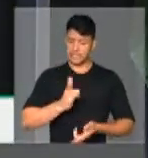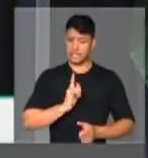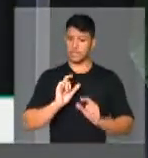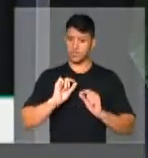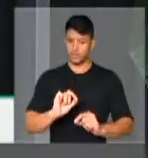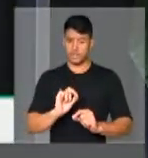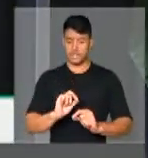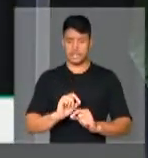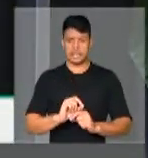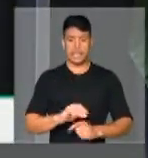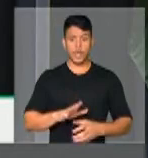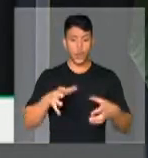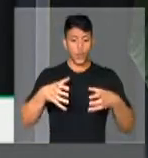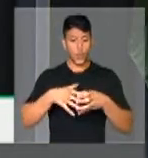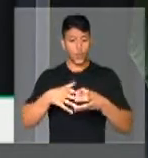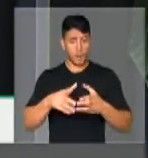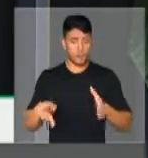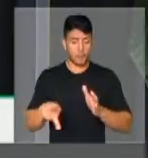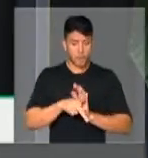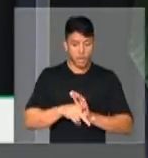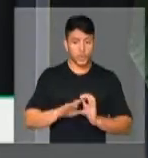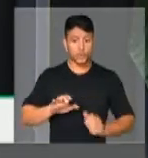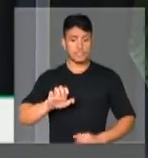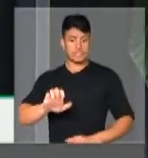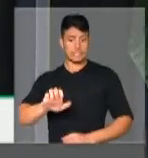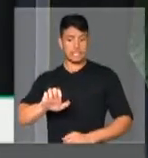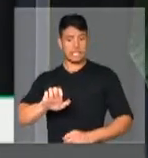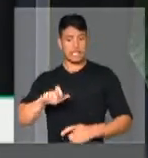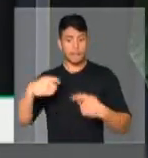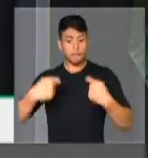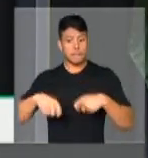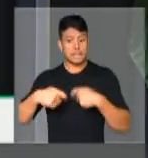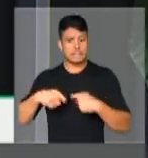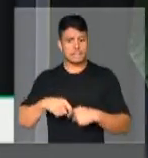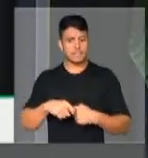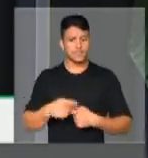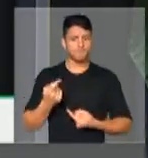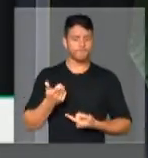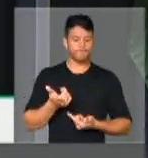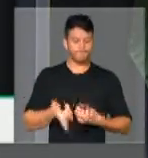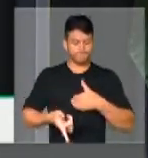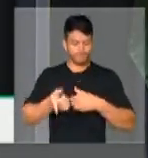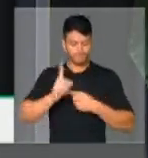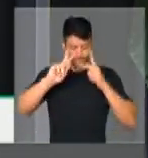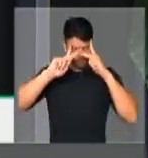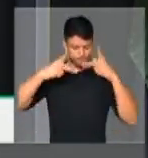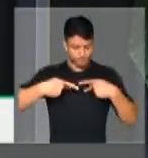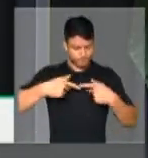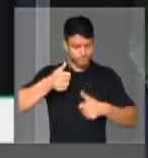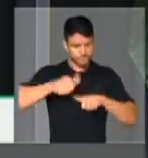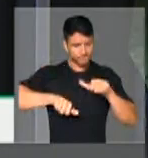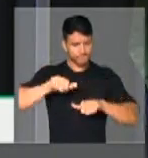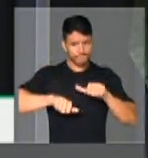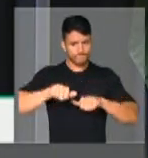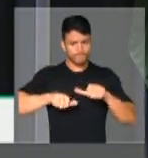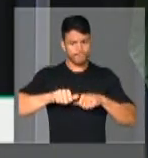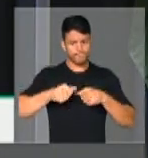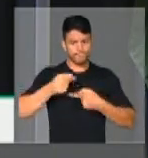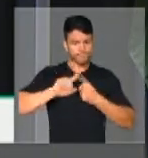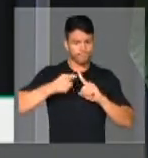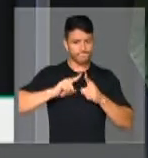uma profunda autocrítica para ver por que perdemos, pelo menos momentaneamente, a disputa de ideias